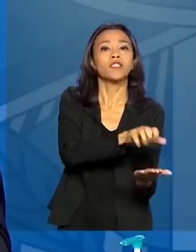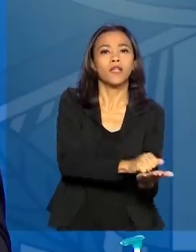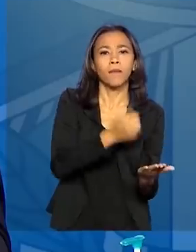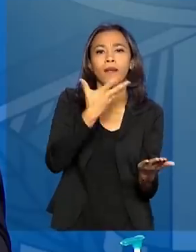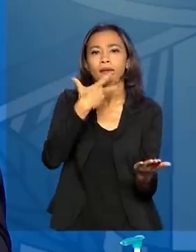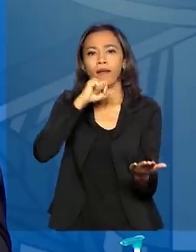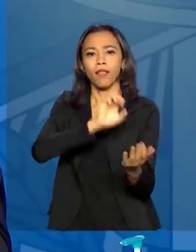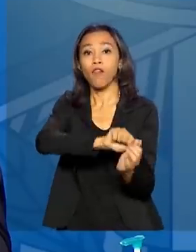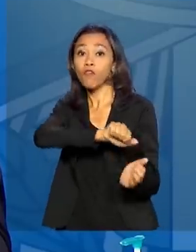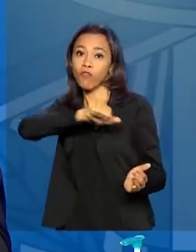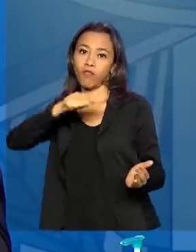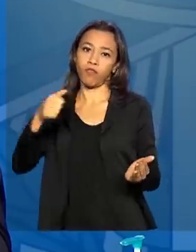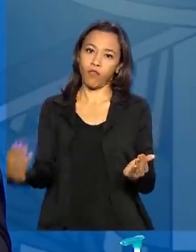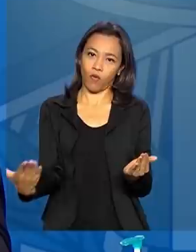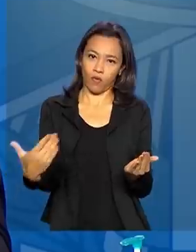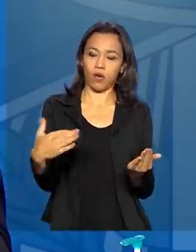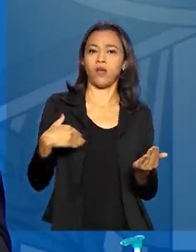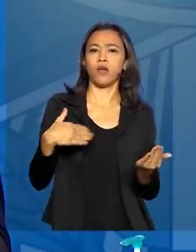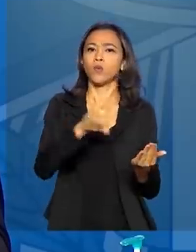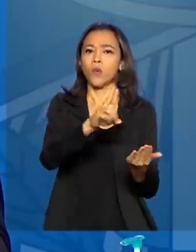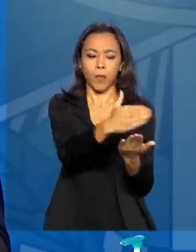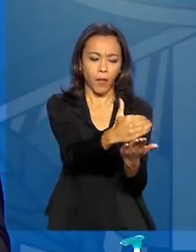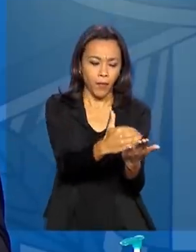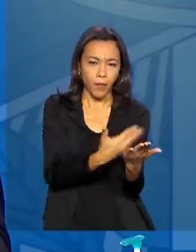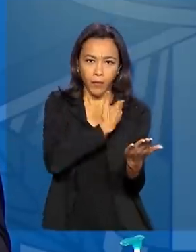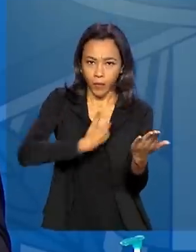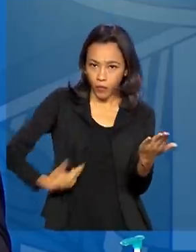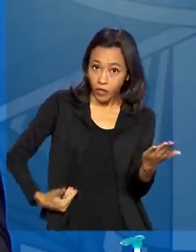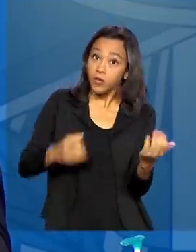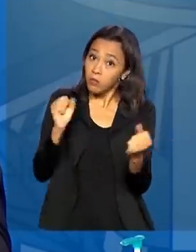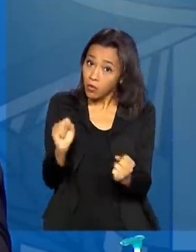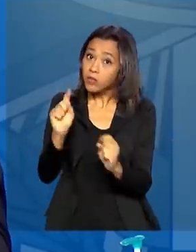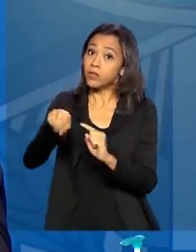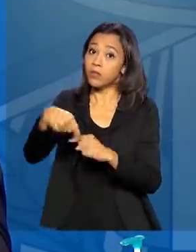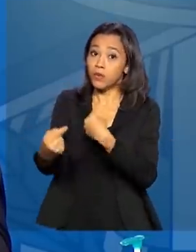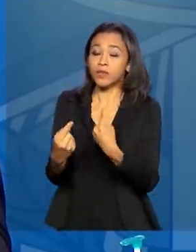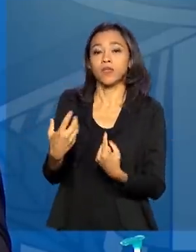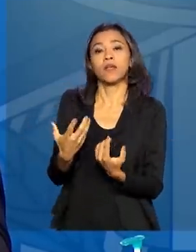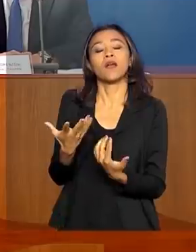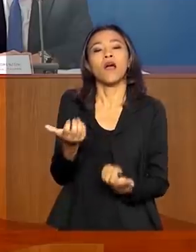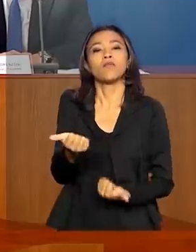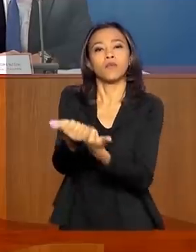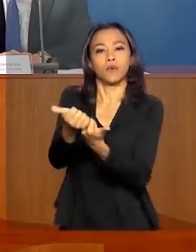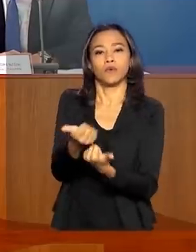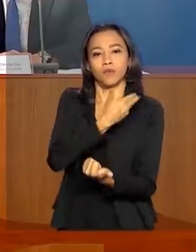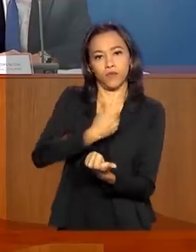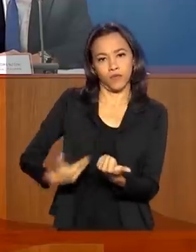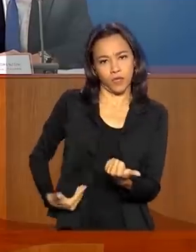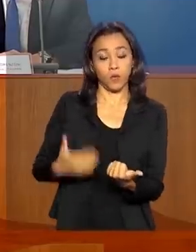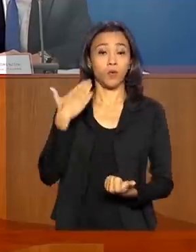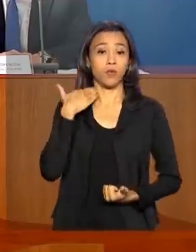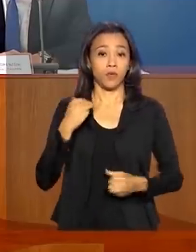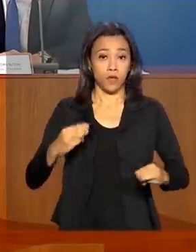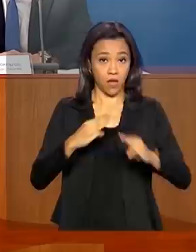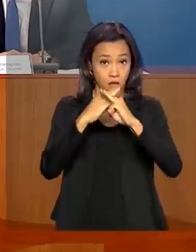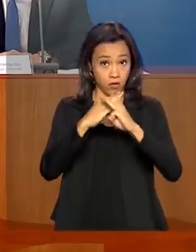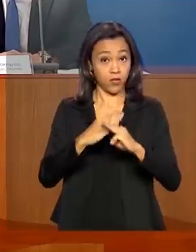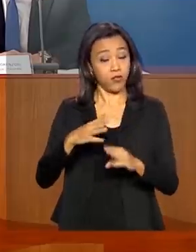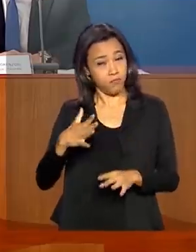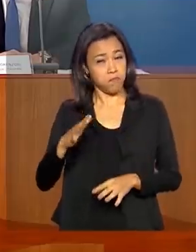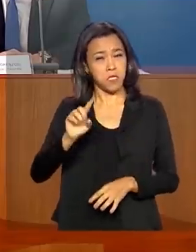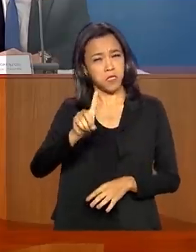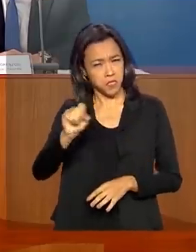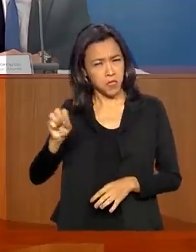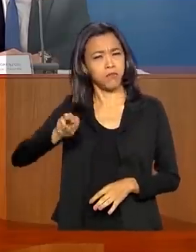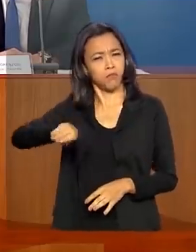Único e pode receber o auxílio emergencial do governo. A Caixa estima que pelo menos 100 milhões de